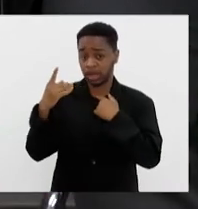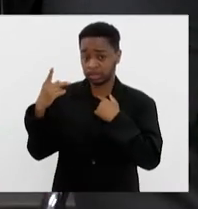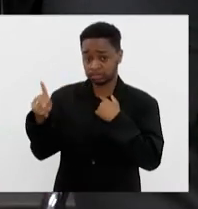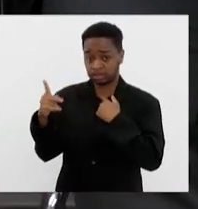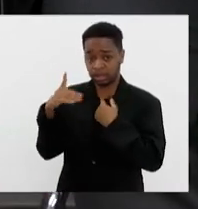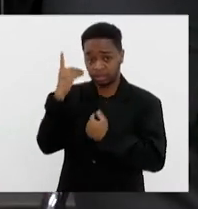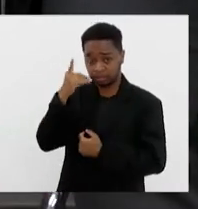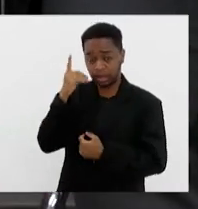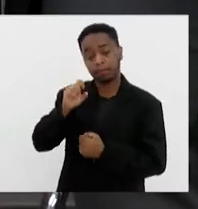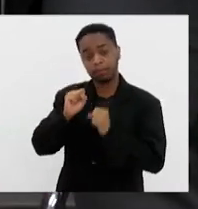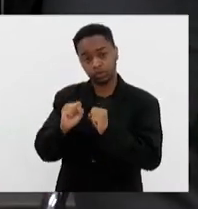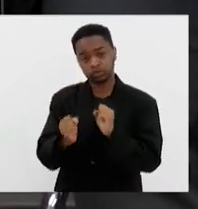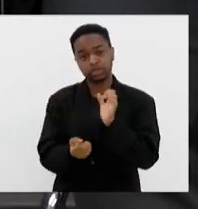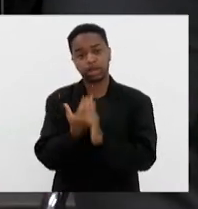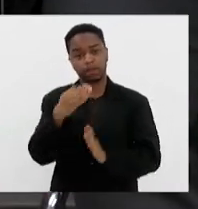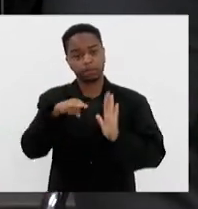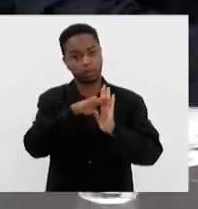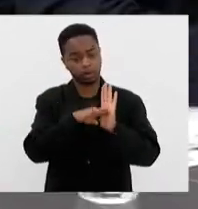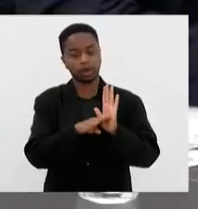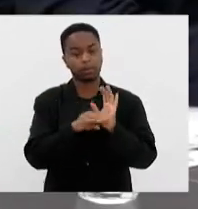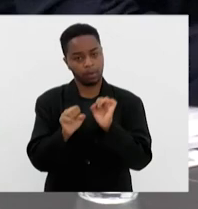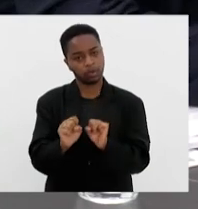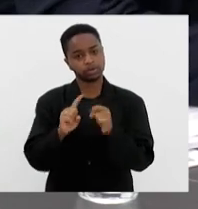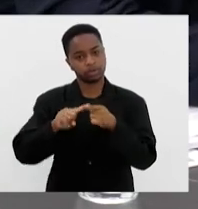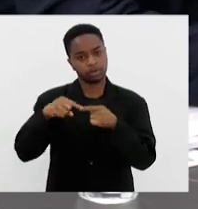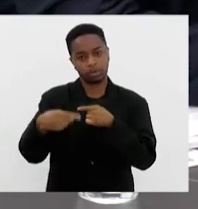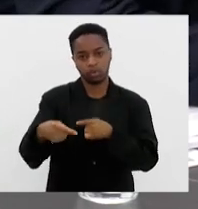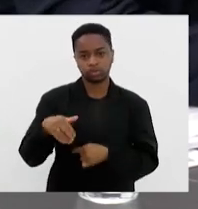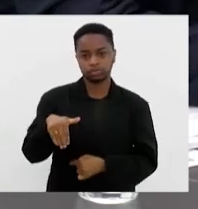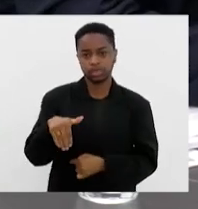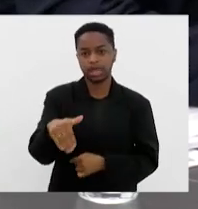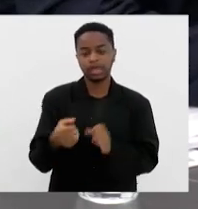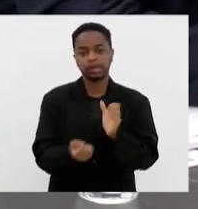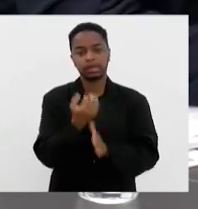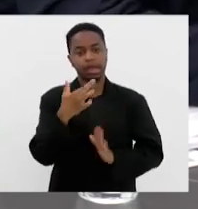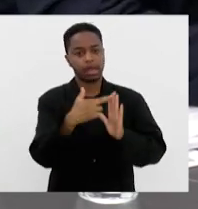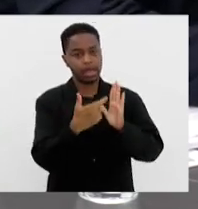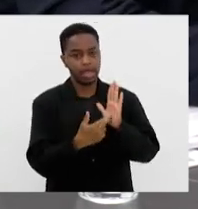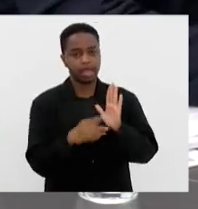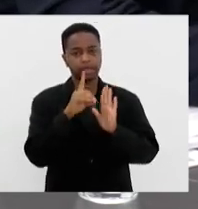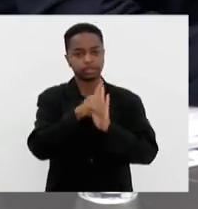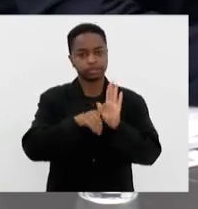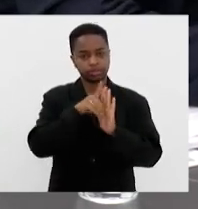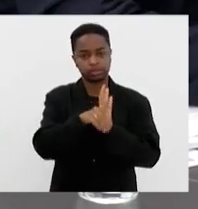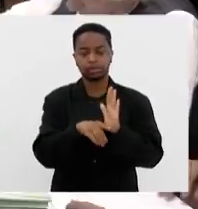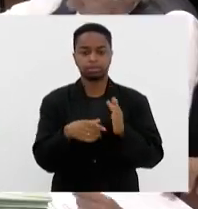É perfeito. Isso. Uma vez aprovada a data, ela cria o programa, estabelecendo as regras, as diretrizes.